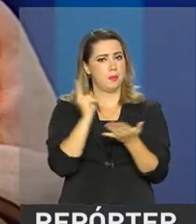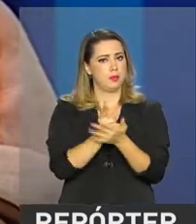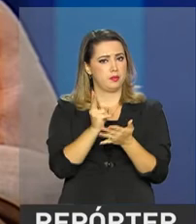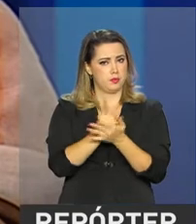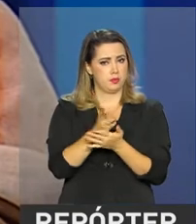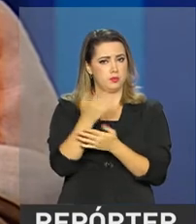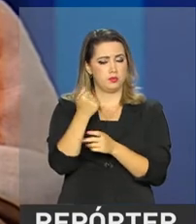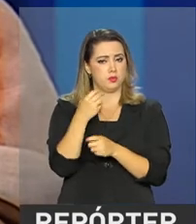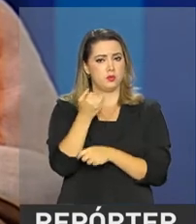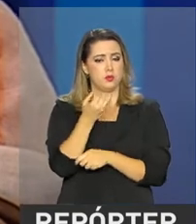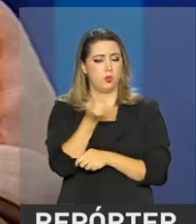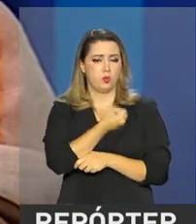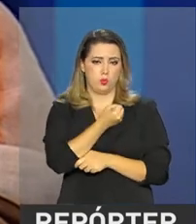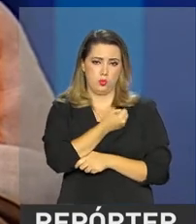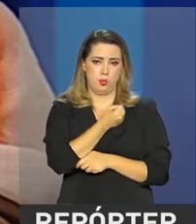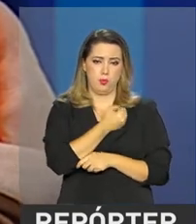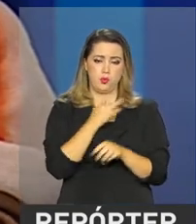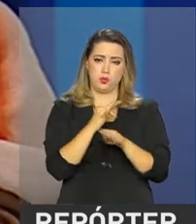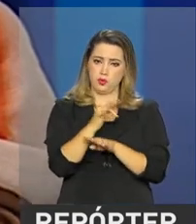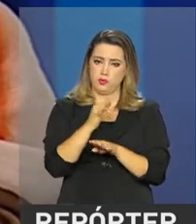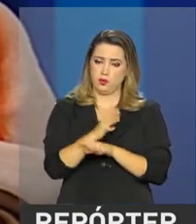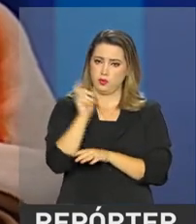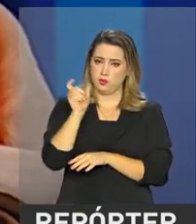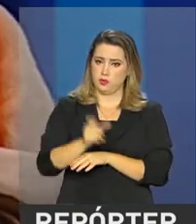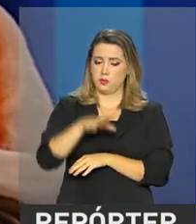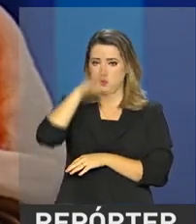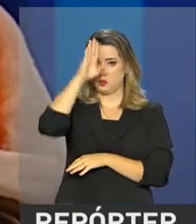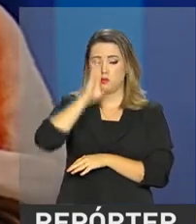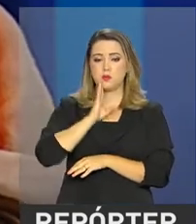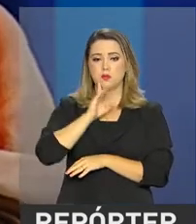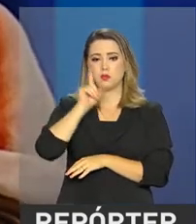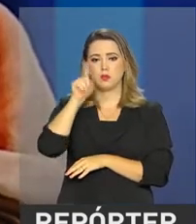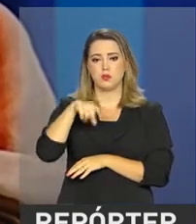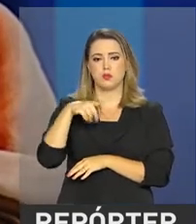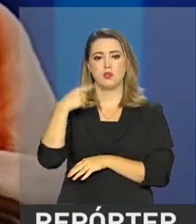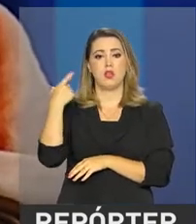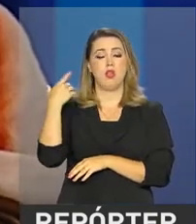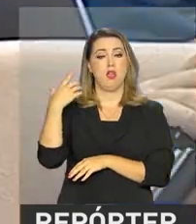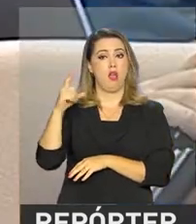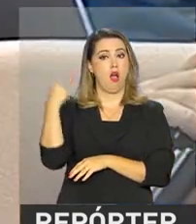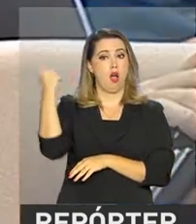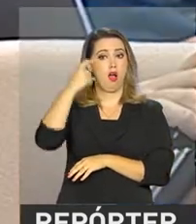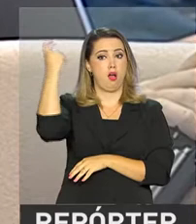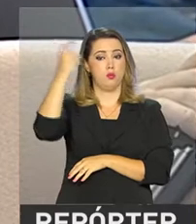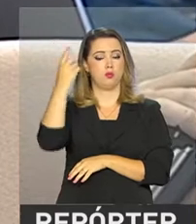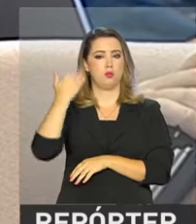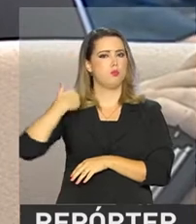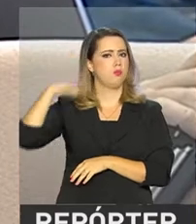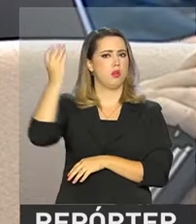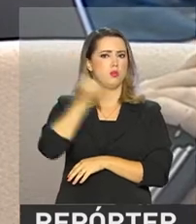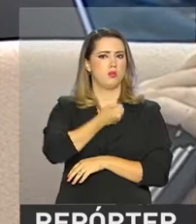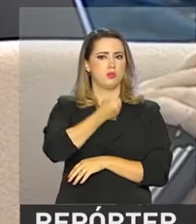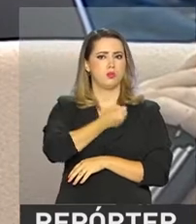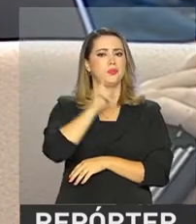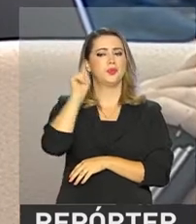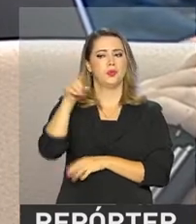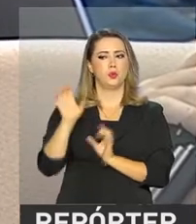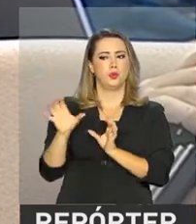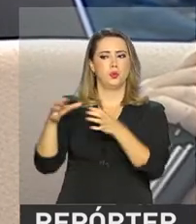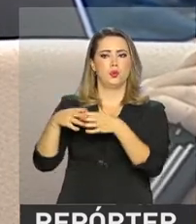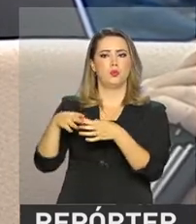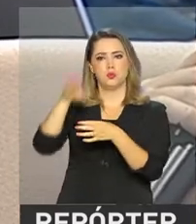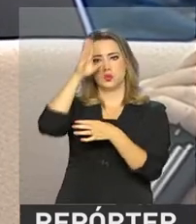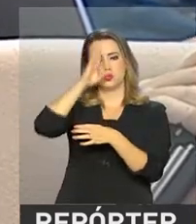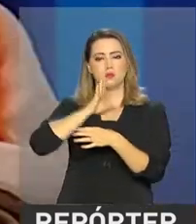de abstenções daqueles que conseguiram gratuidade é muito grande. O maior número de abstenção é exatamente dos